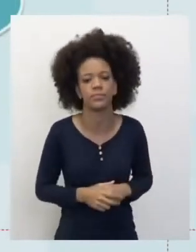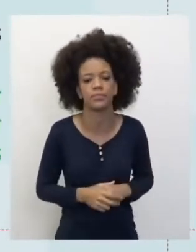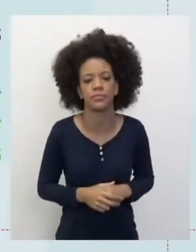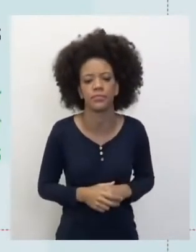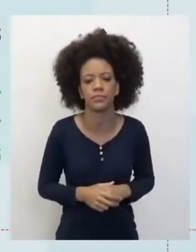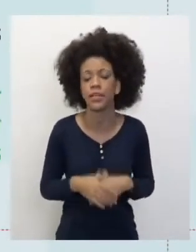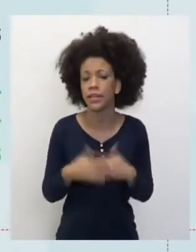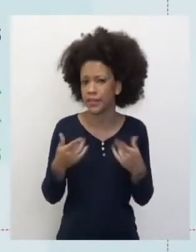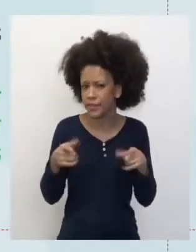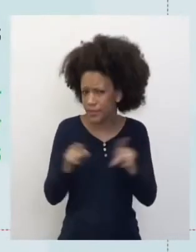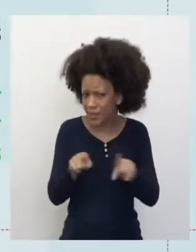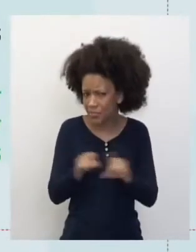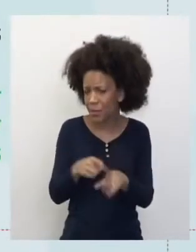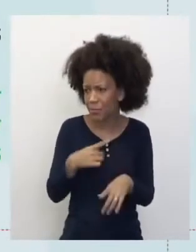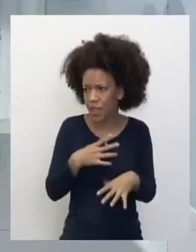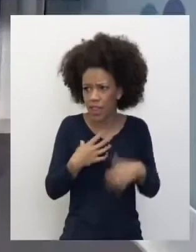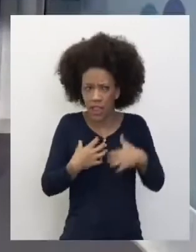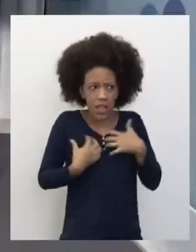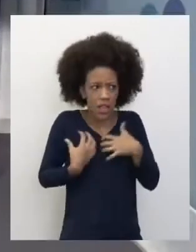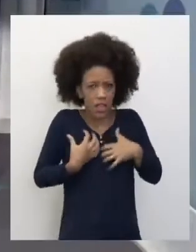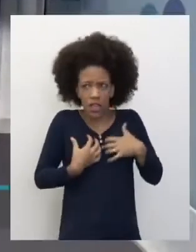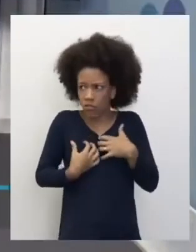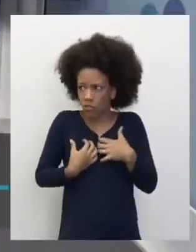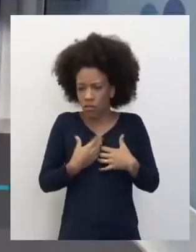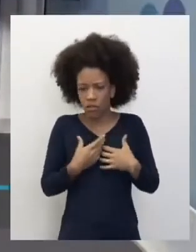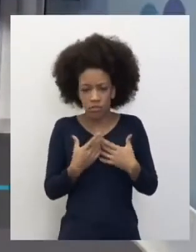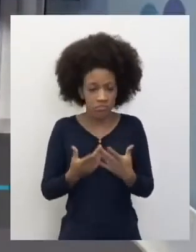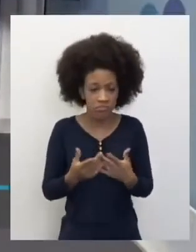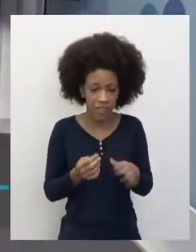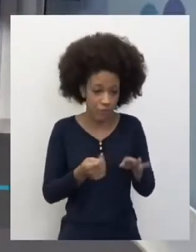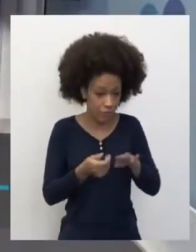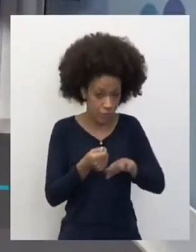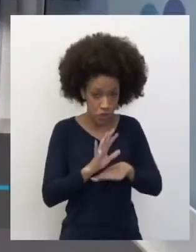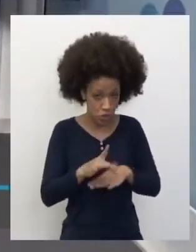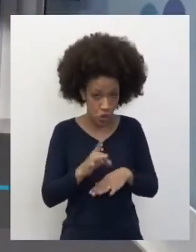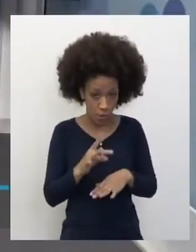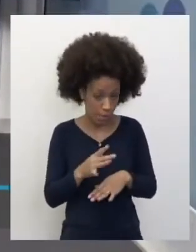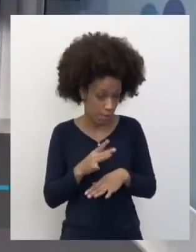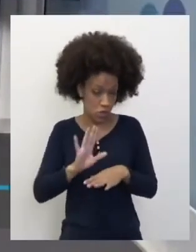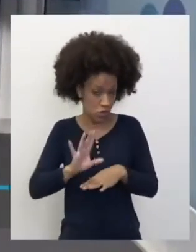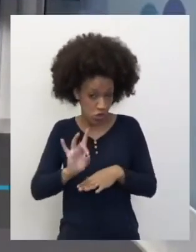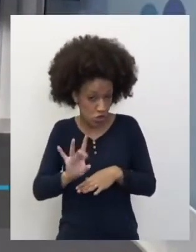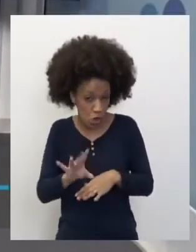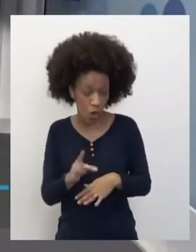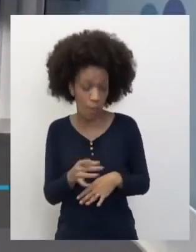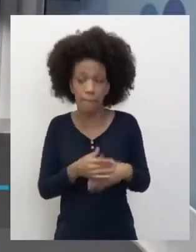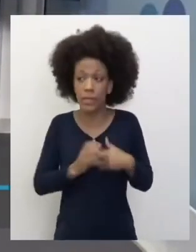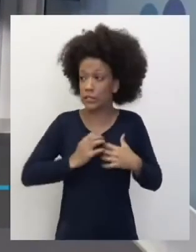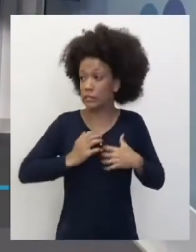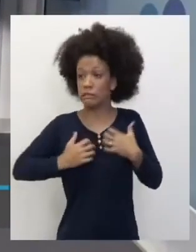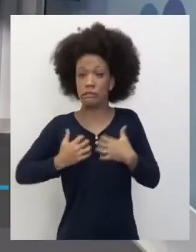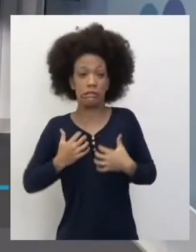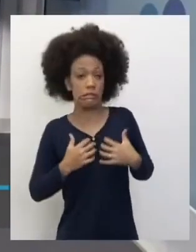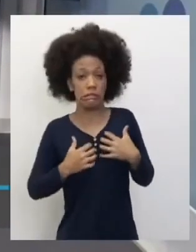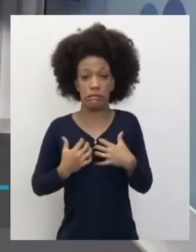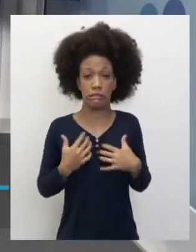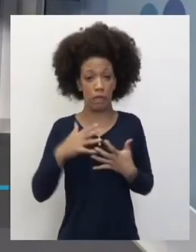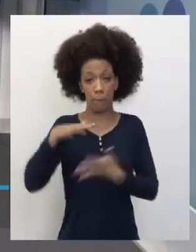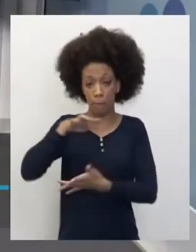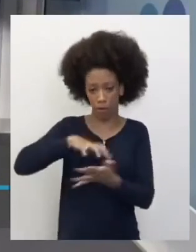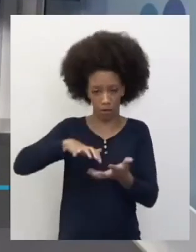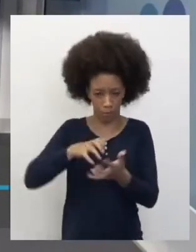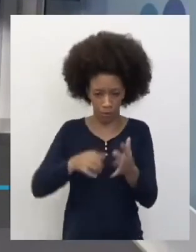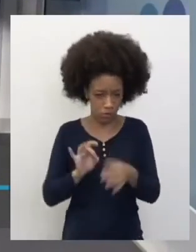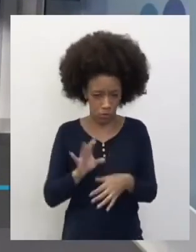causar terror, né? Sim. Dependendo da notícia, né? A fake news às vezes vem só para causar um terror. Não nesse caso, né? Mas só para deixar Em pânico, né? isso.